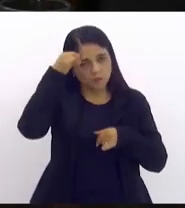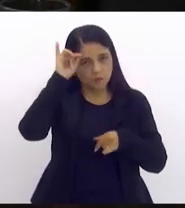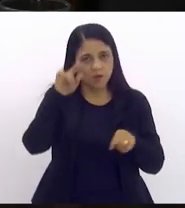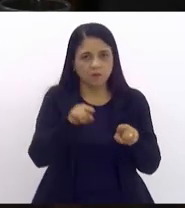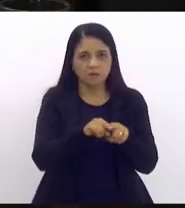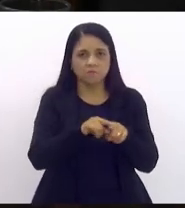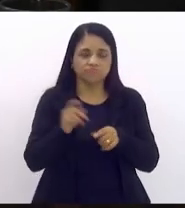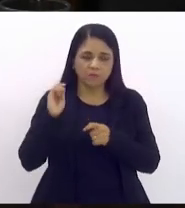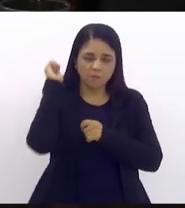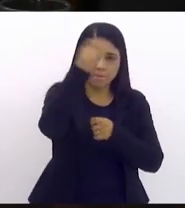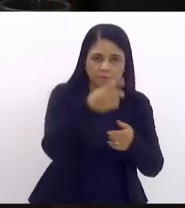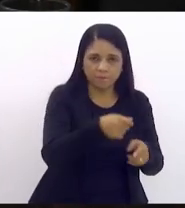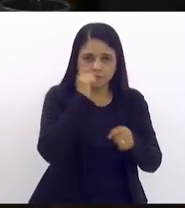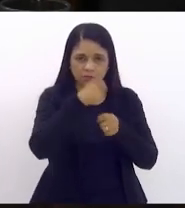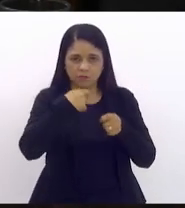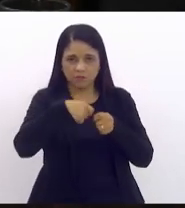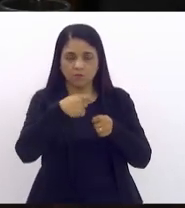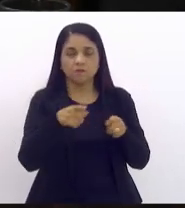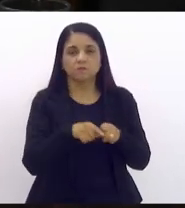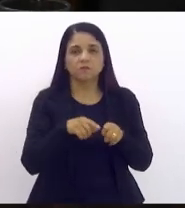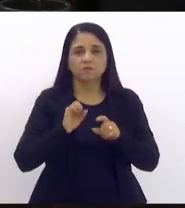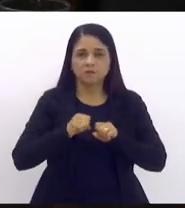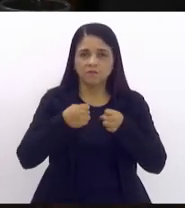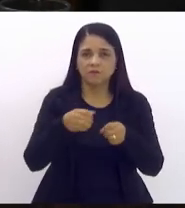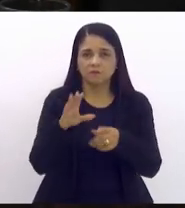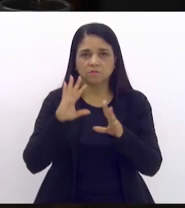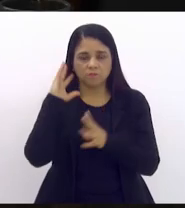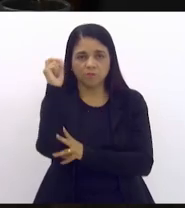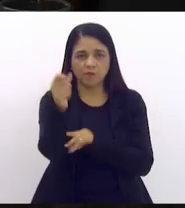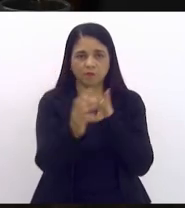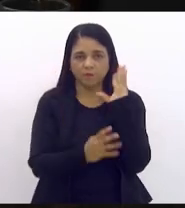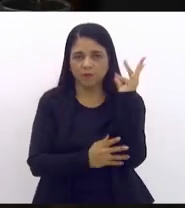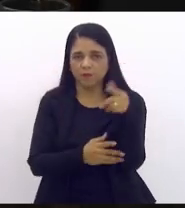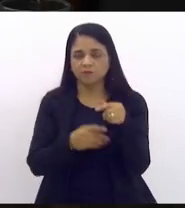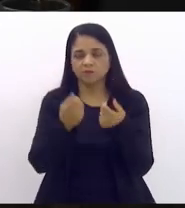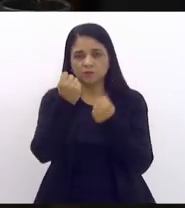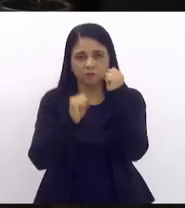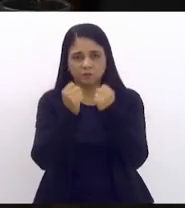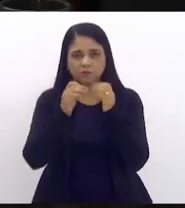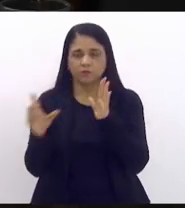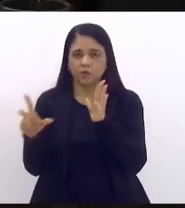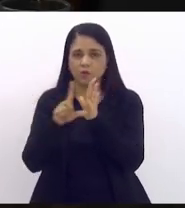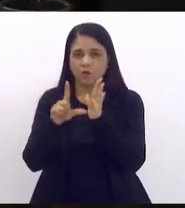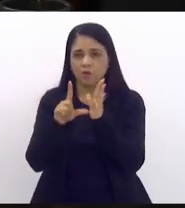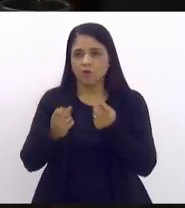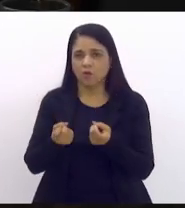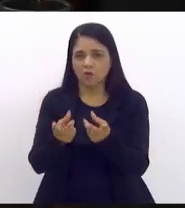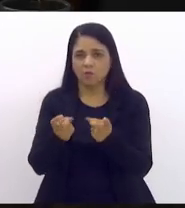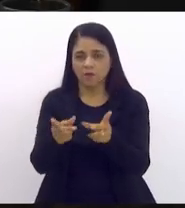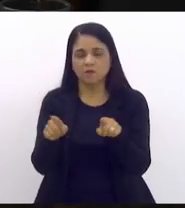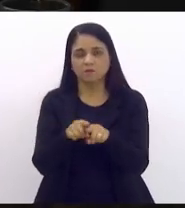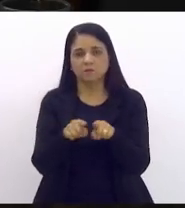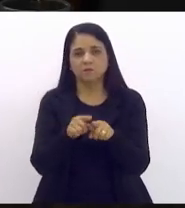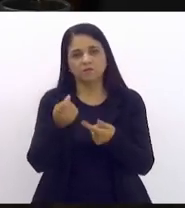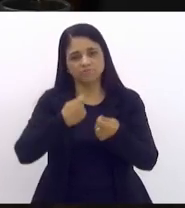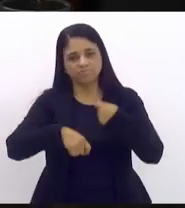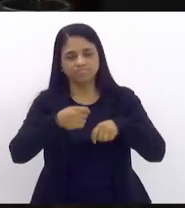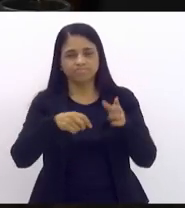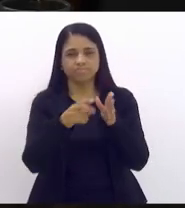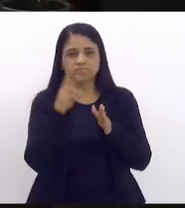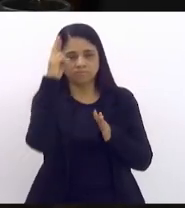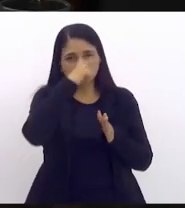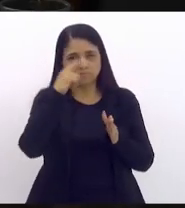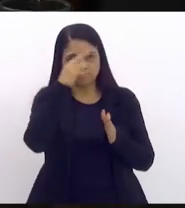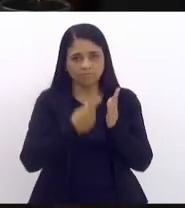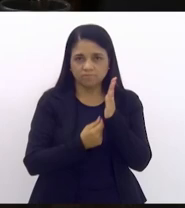Agrária e Pesqueira, de Defesa do Meio Ambiente, Economia e Indústria e Comércio, Orçamento, Finanças, Fiscalização Financeira e Controle. Para emitir parecer